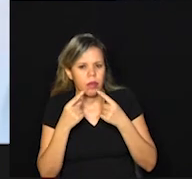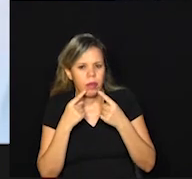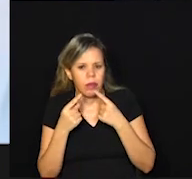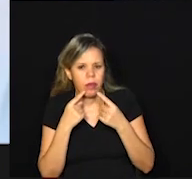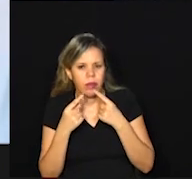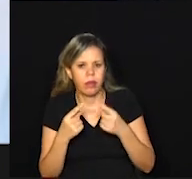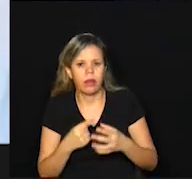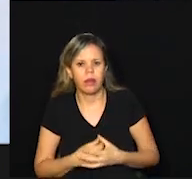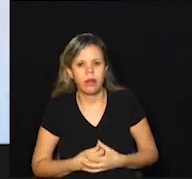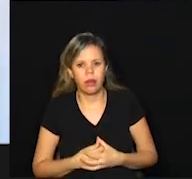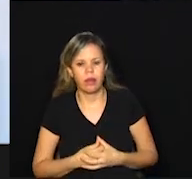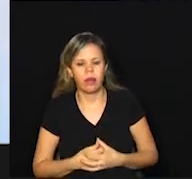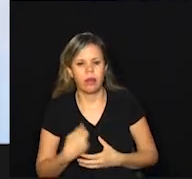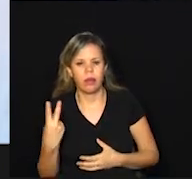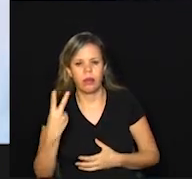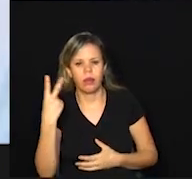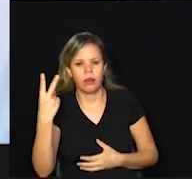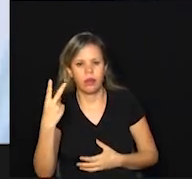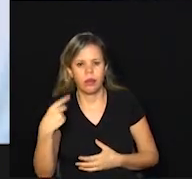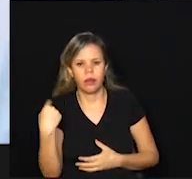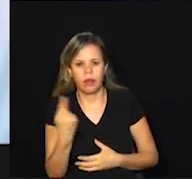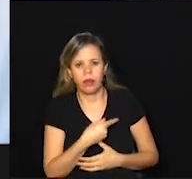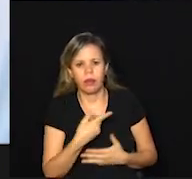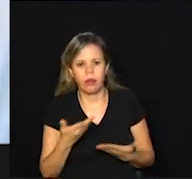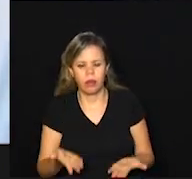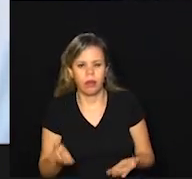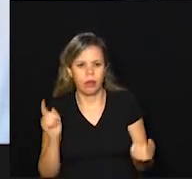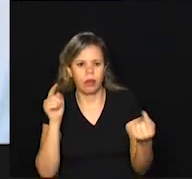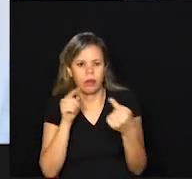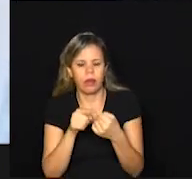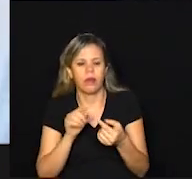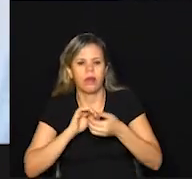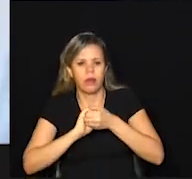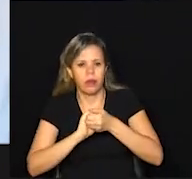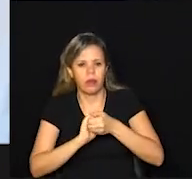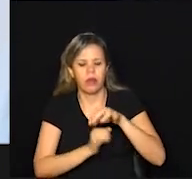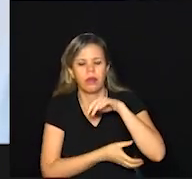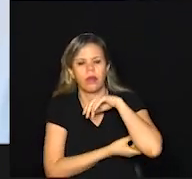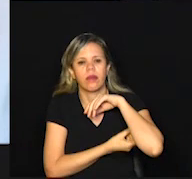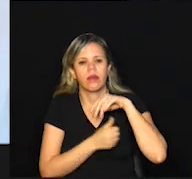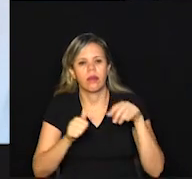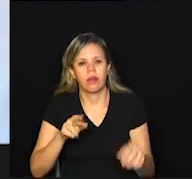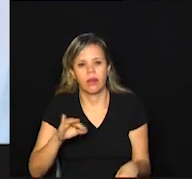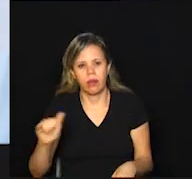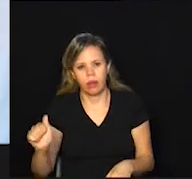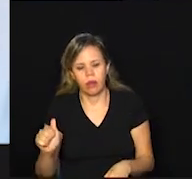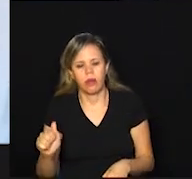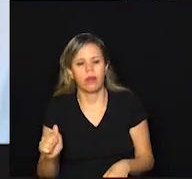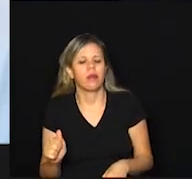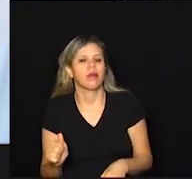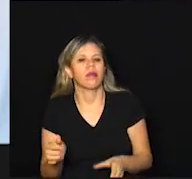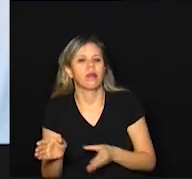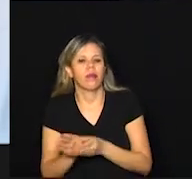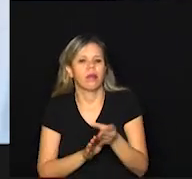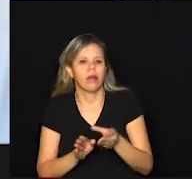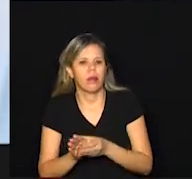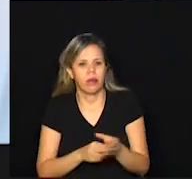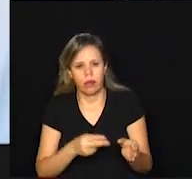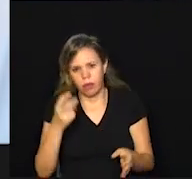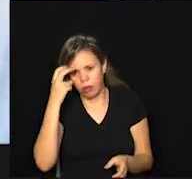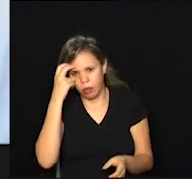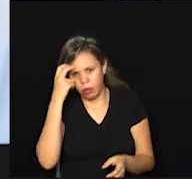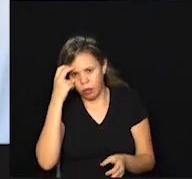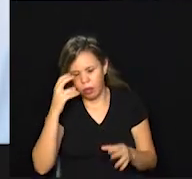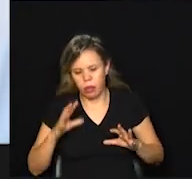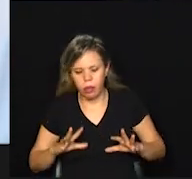uma parte que é valorosa frangas nesse sentido o comprimento Andreia é o presidente do conselho de Cultura bom